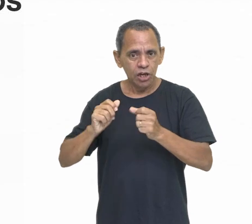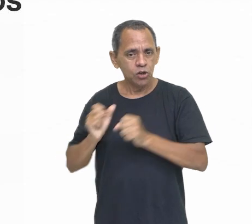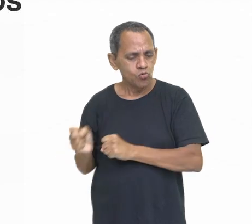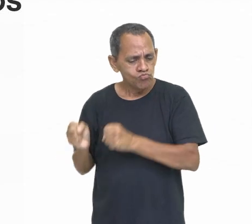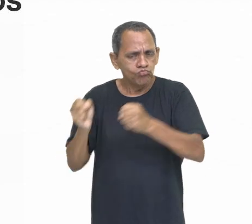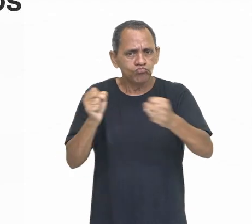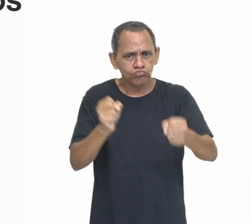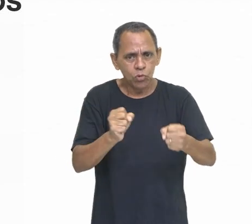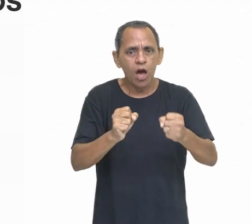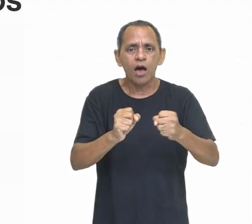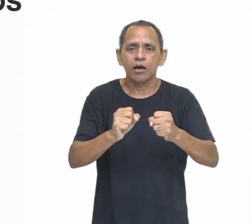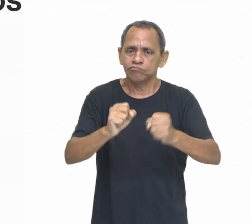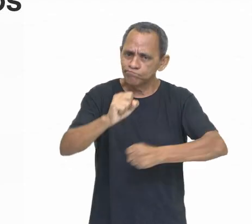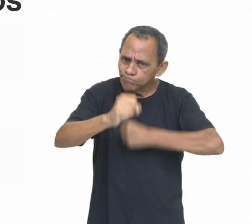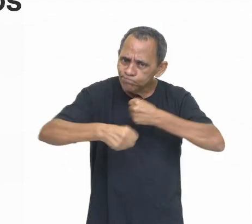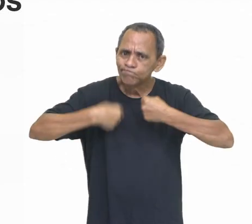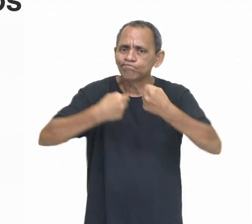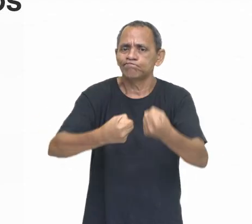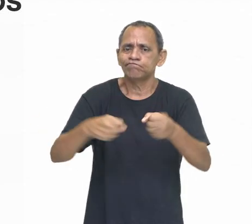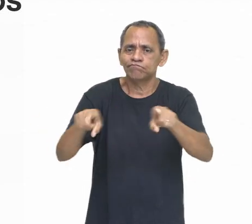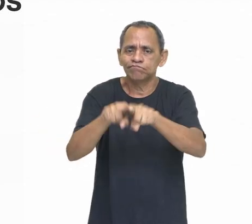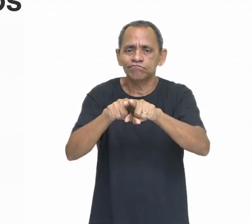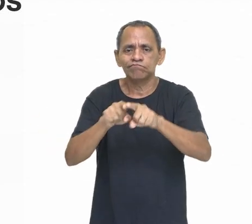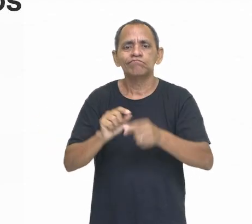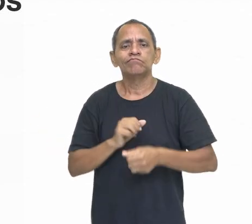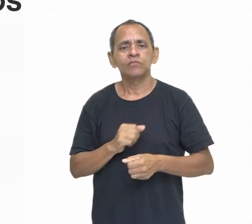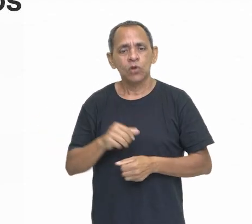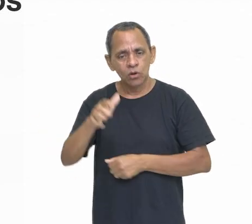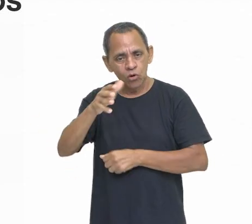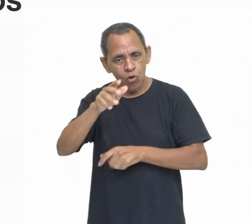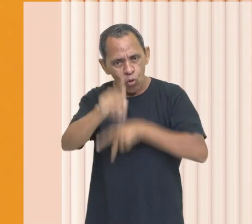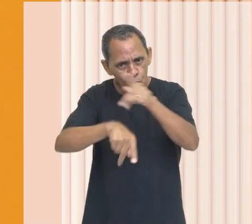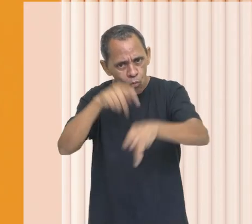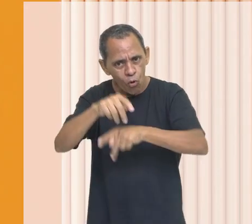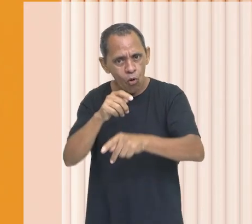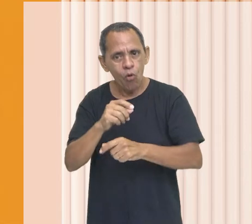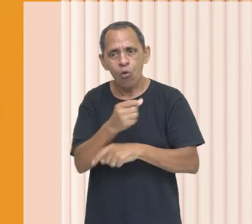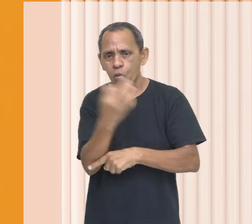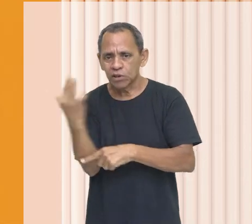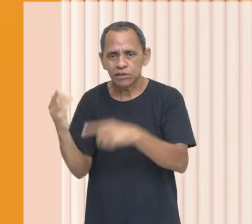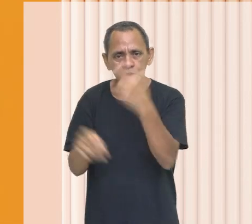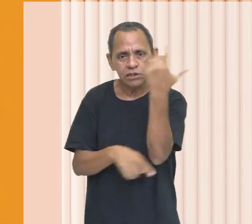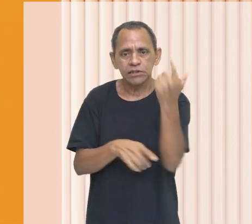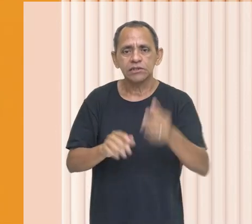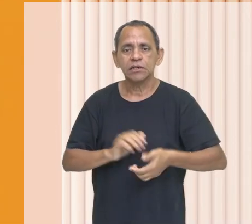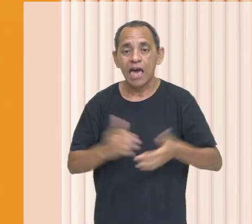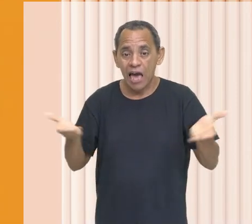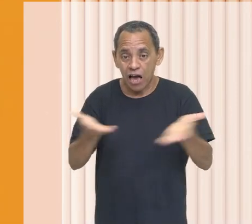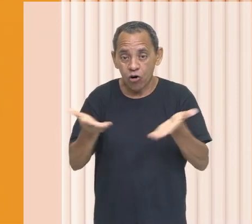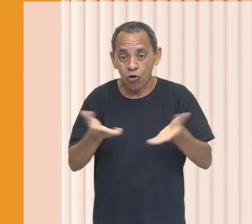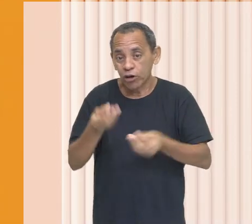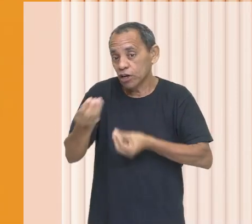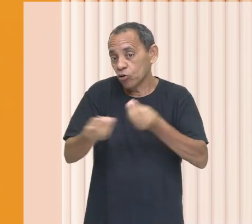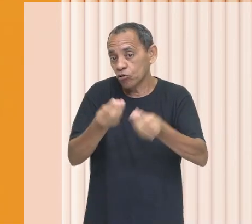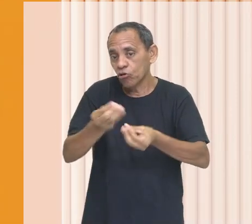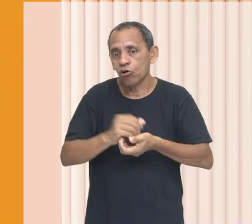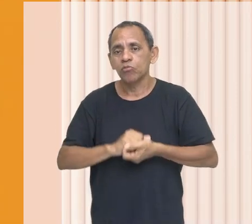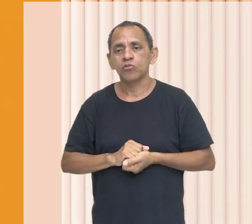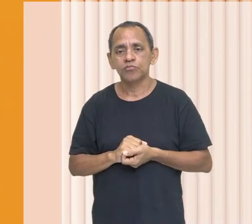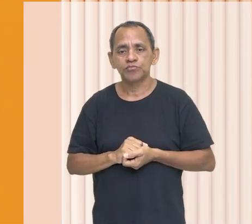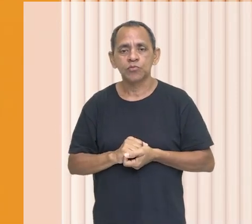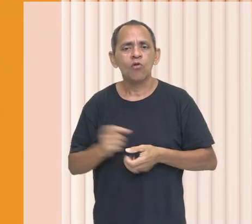a conexão dos astecas com a natureza. E agora, a fim